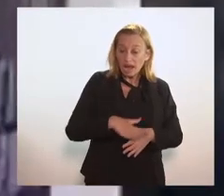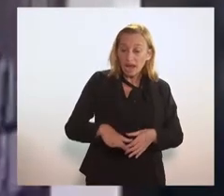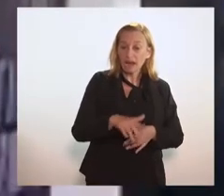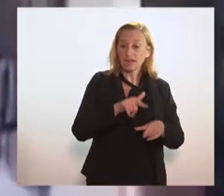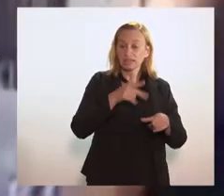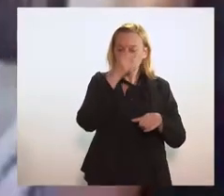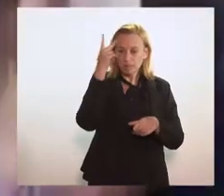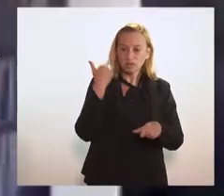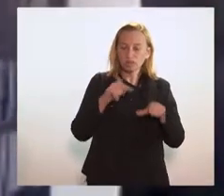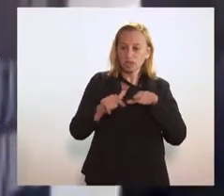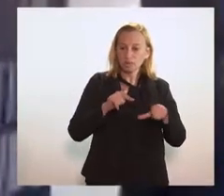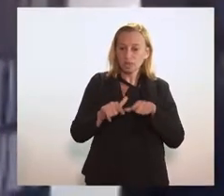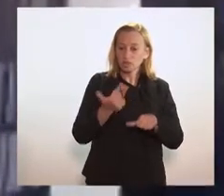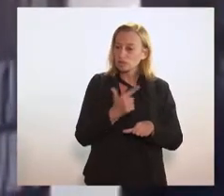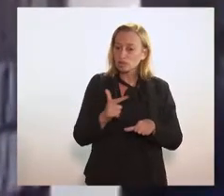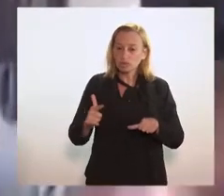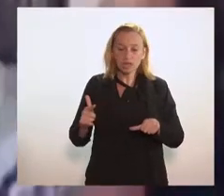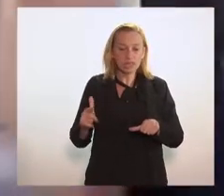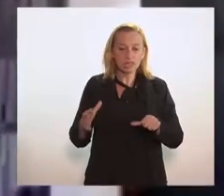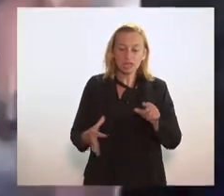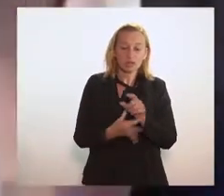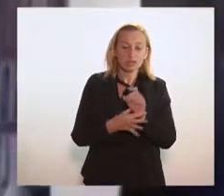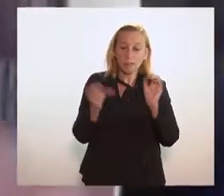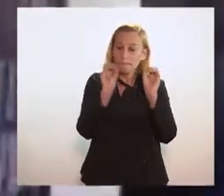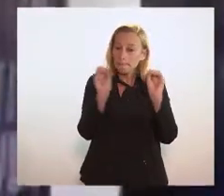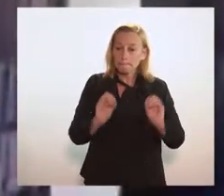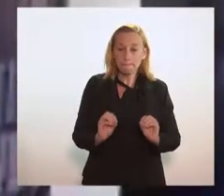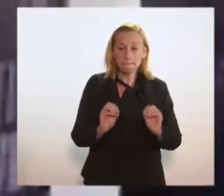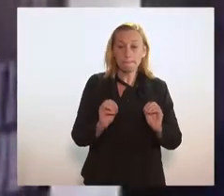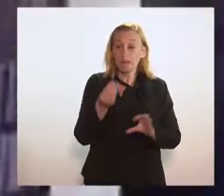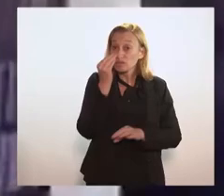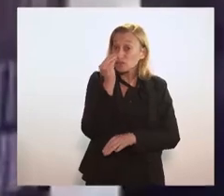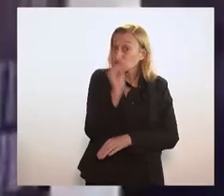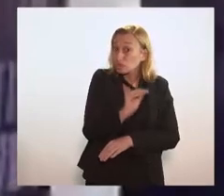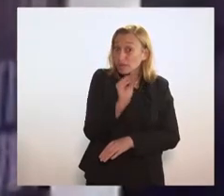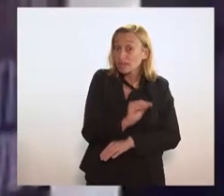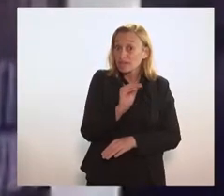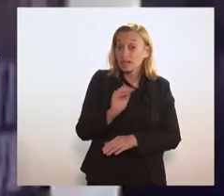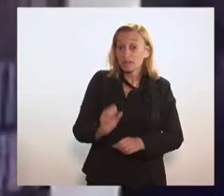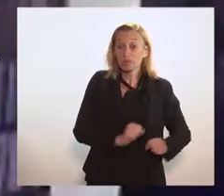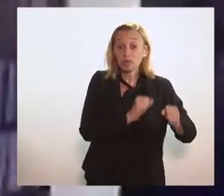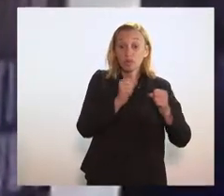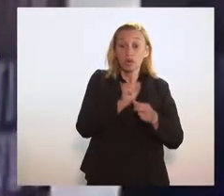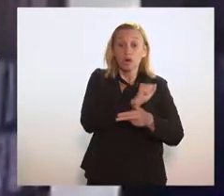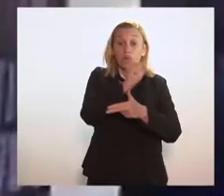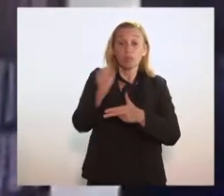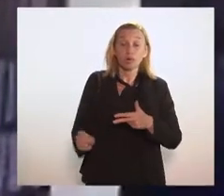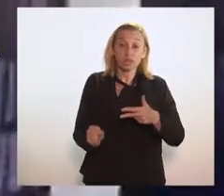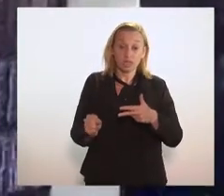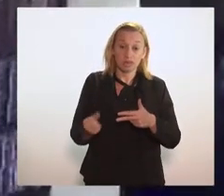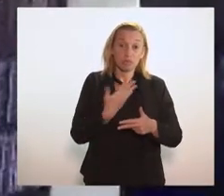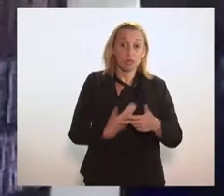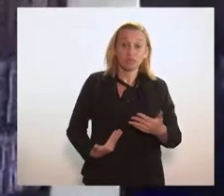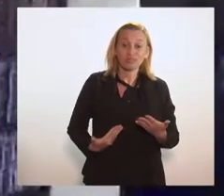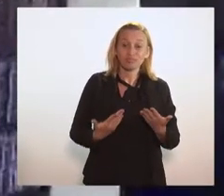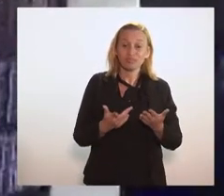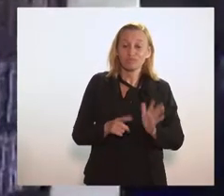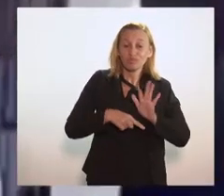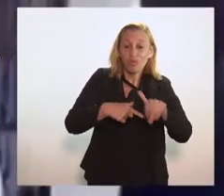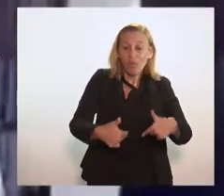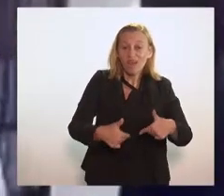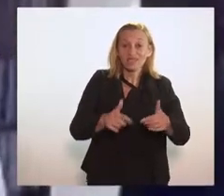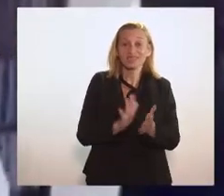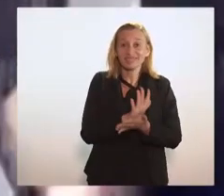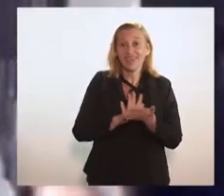totalmente desprotegida, desassistida e desconsiderada pelo poder público. que não toma nenhuma